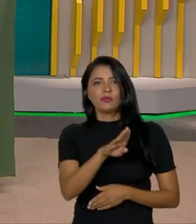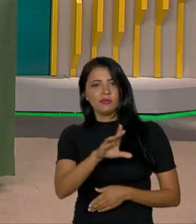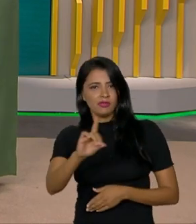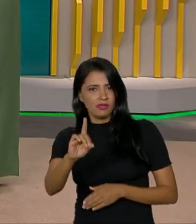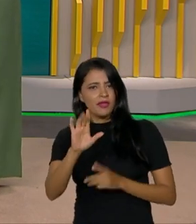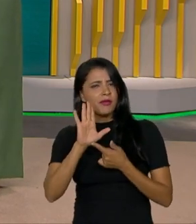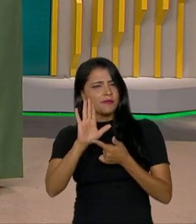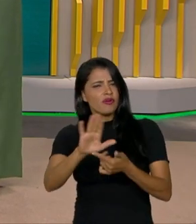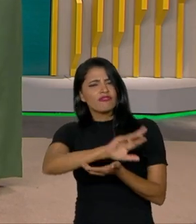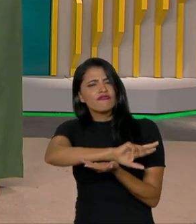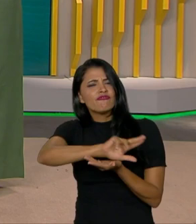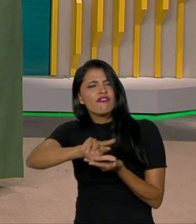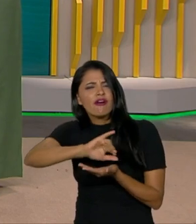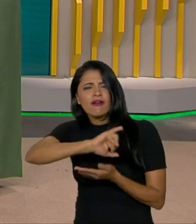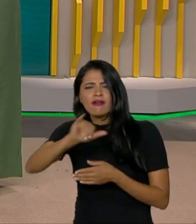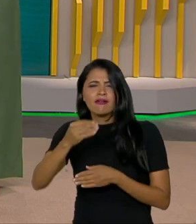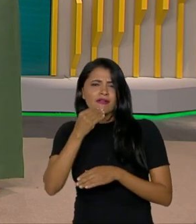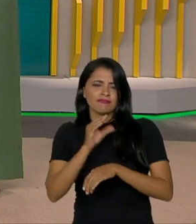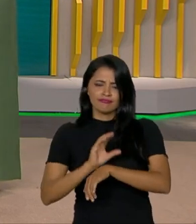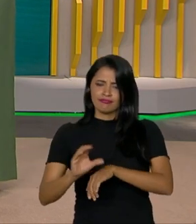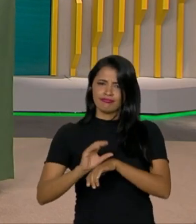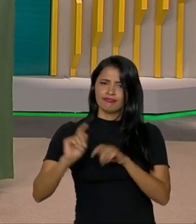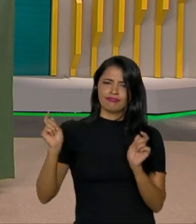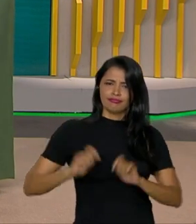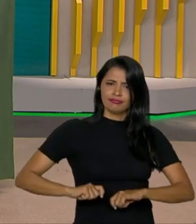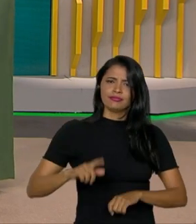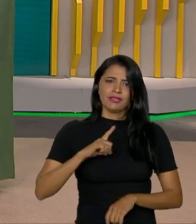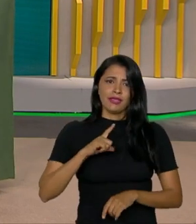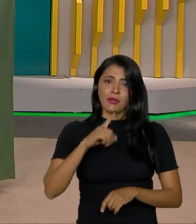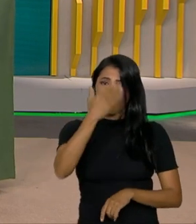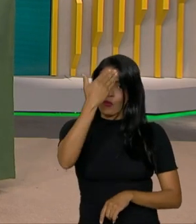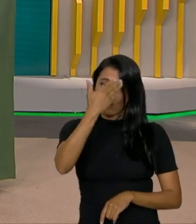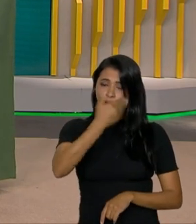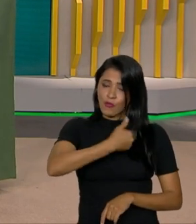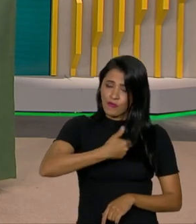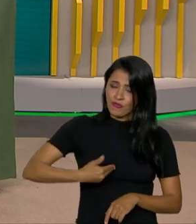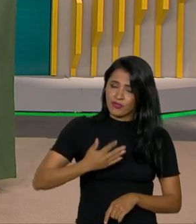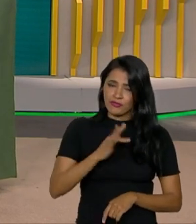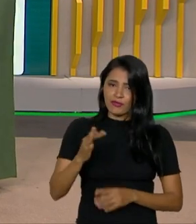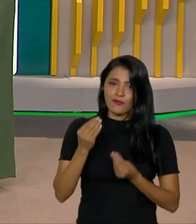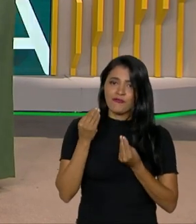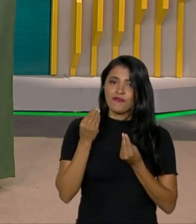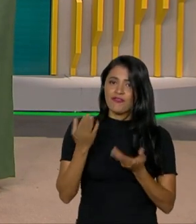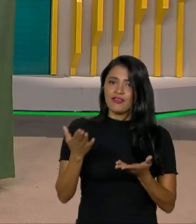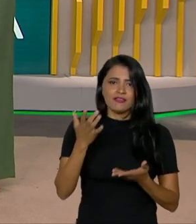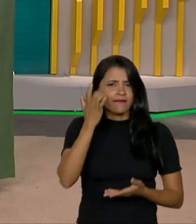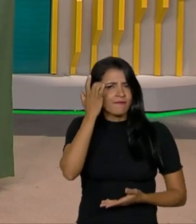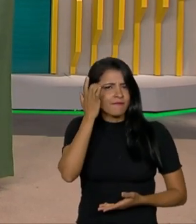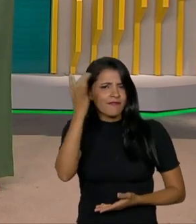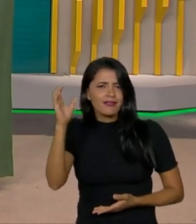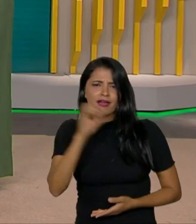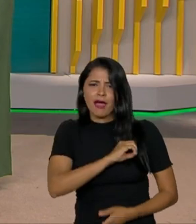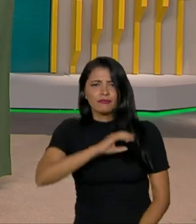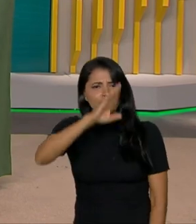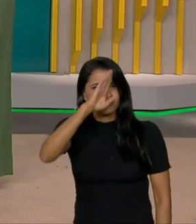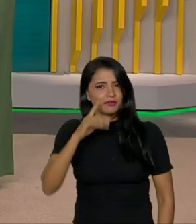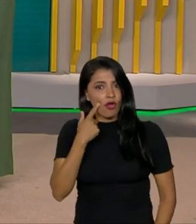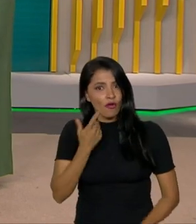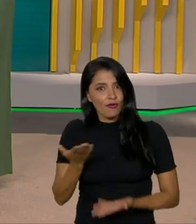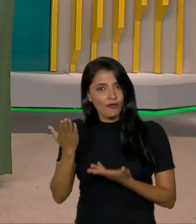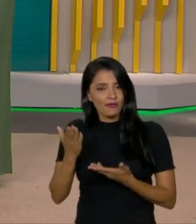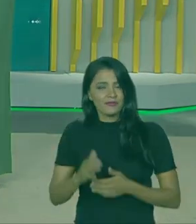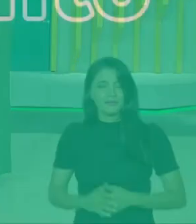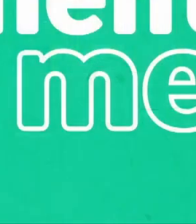para você diversas oportunidades de capacitação que o governo federal oferece de forma fácil, rápida e gratuita. Confira.